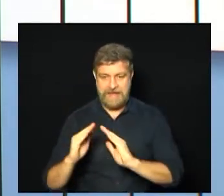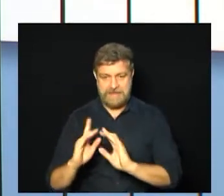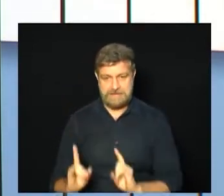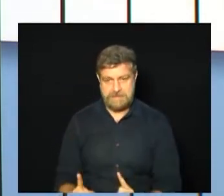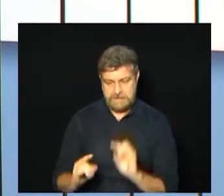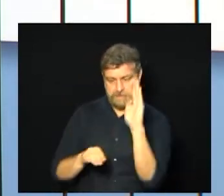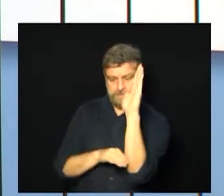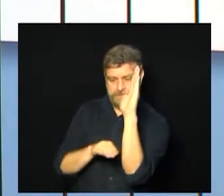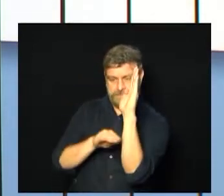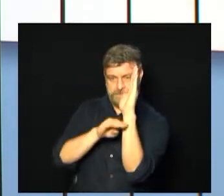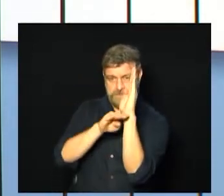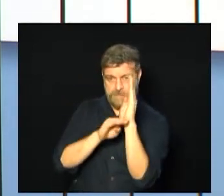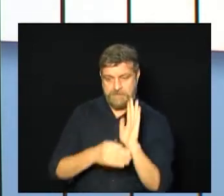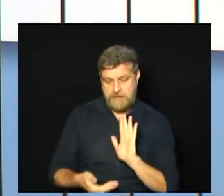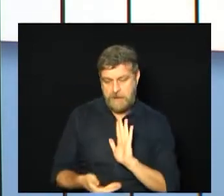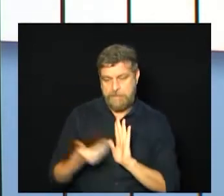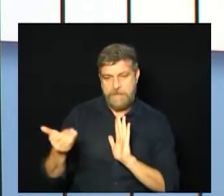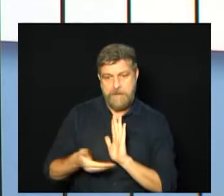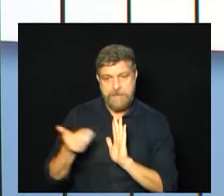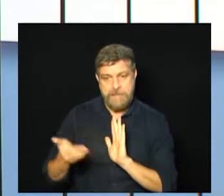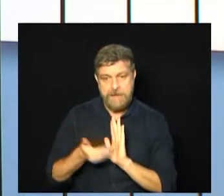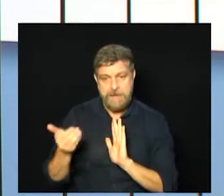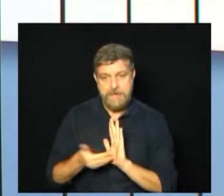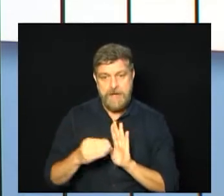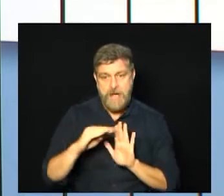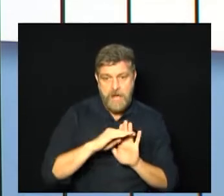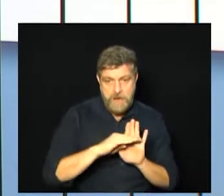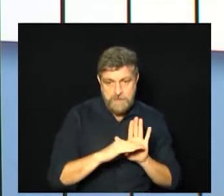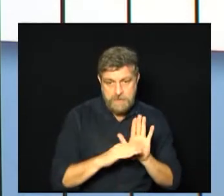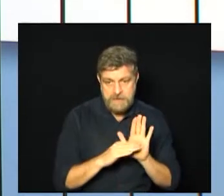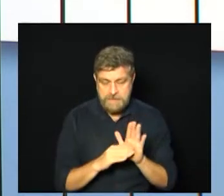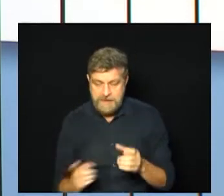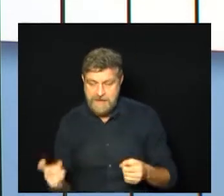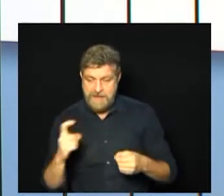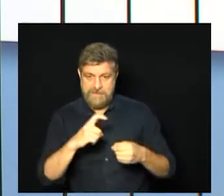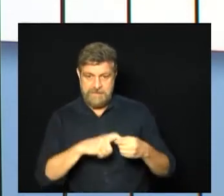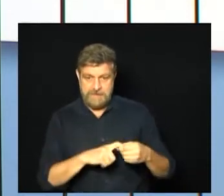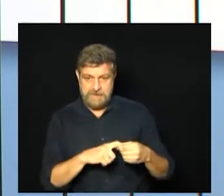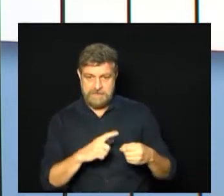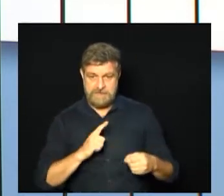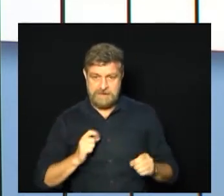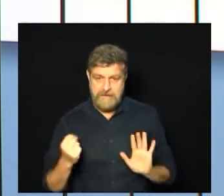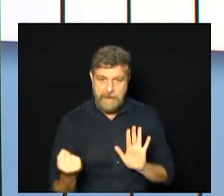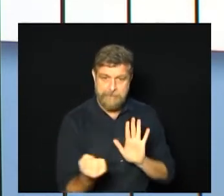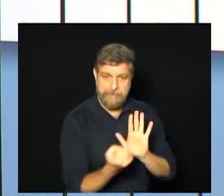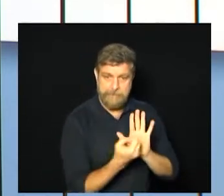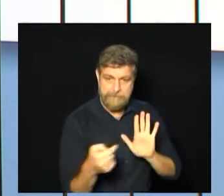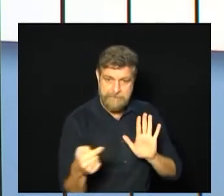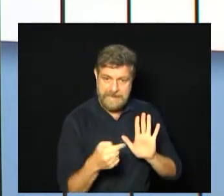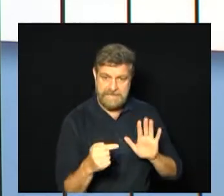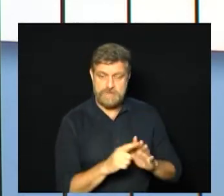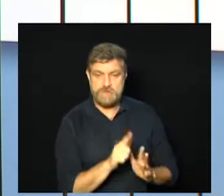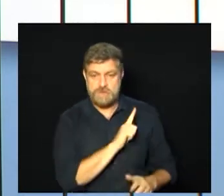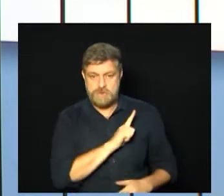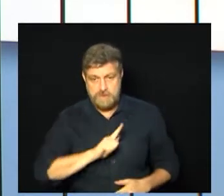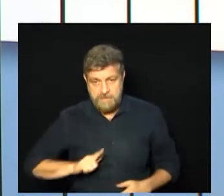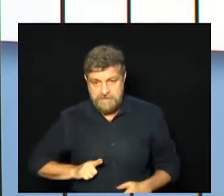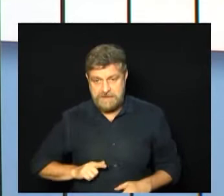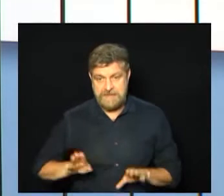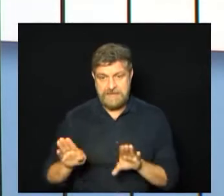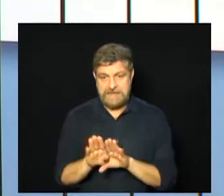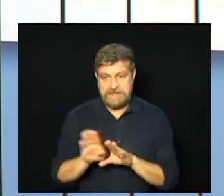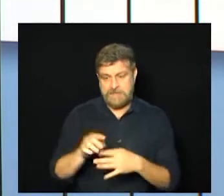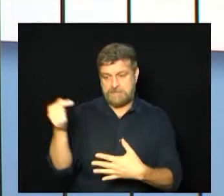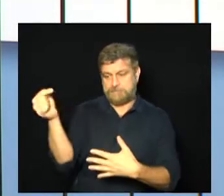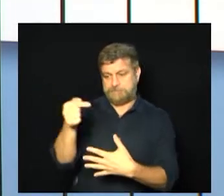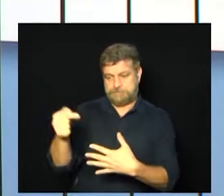proposta suprime a menção de programas com vinculação a marcas expressas de governos e outras